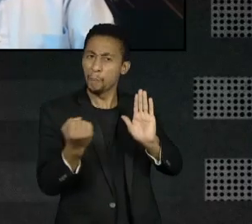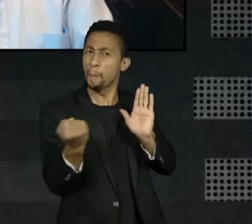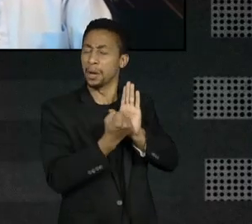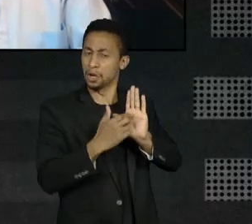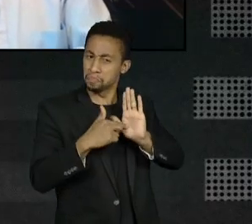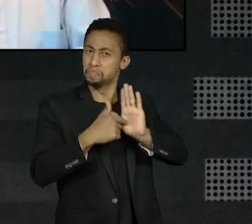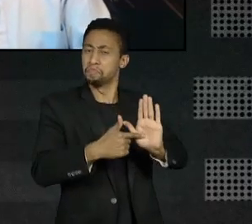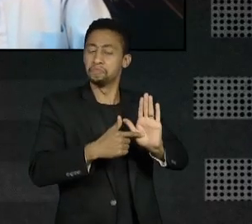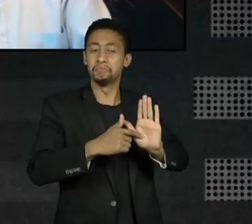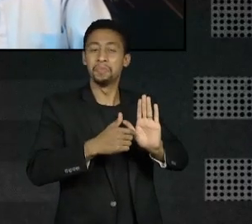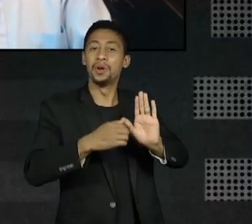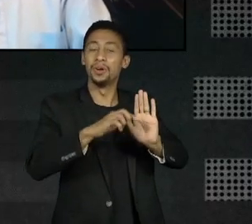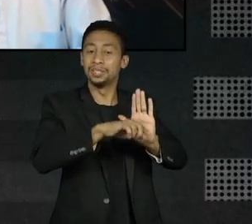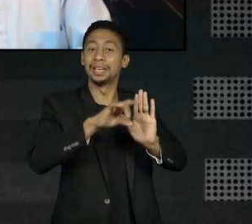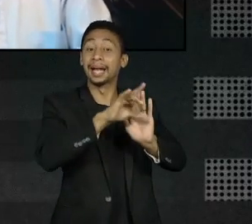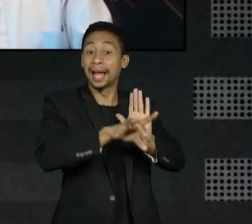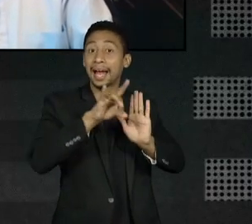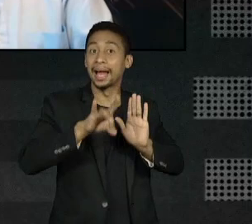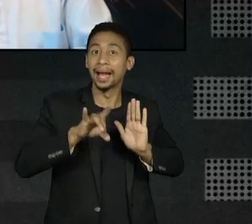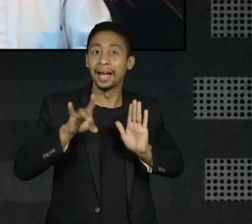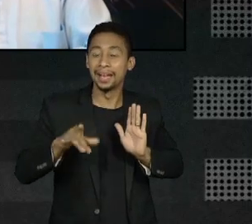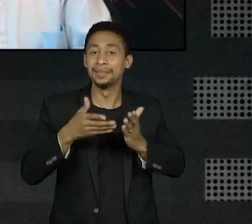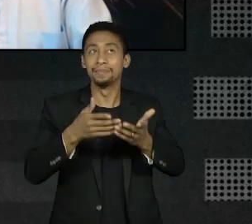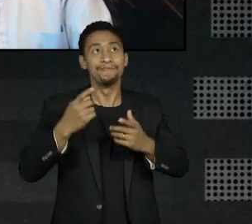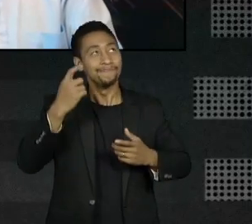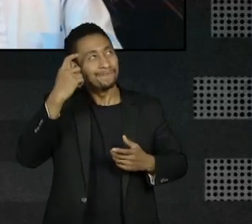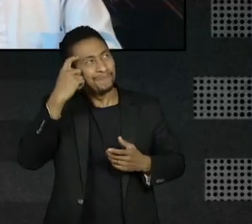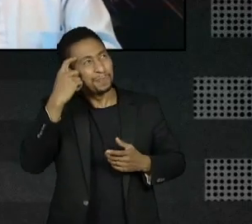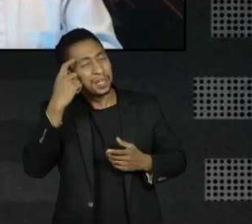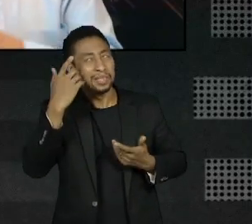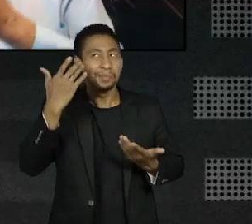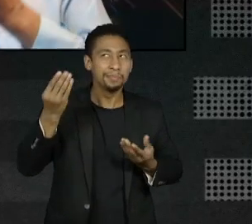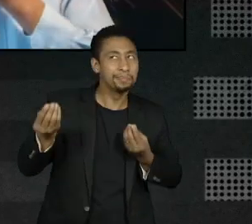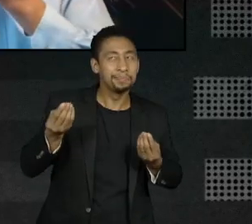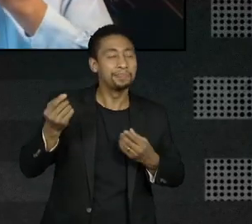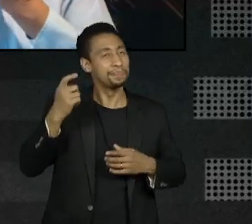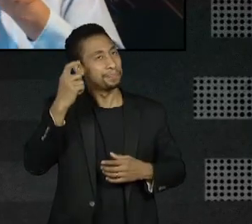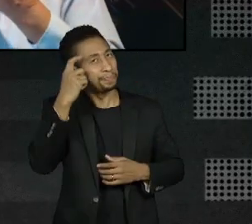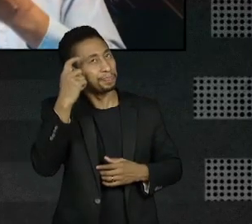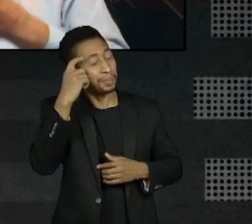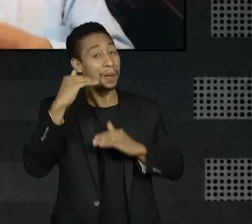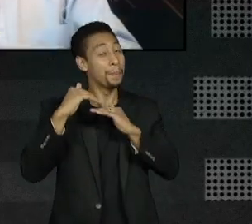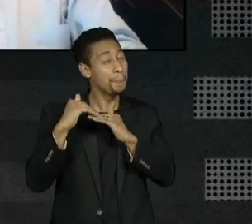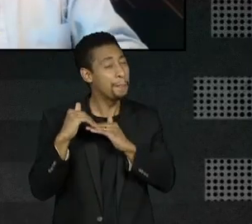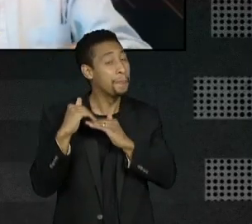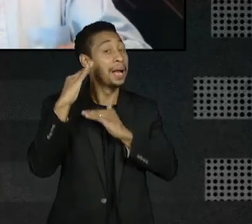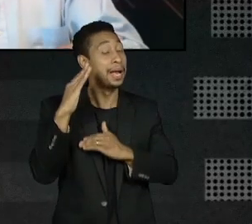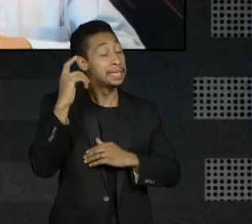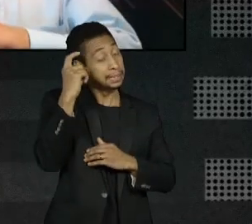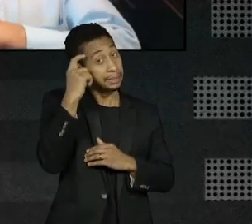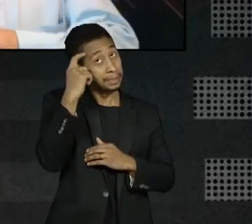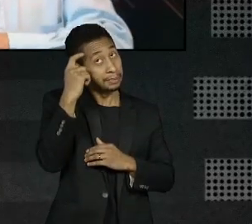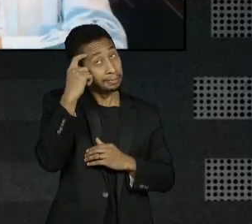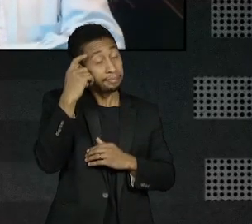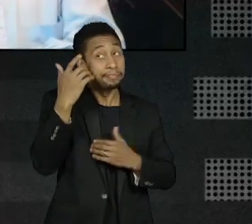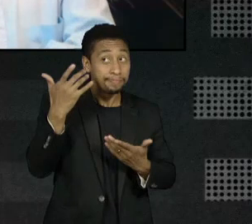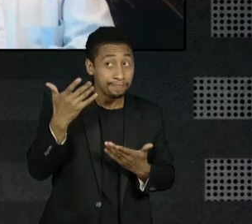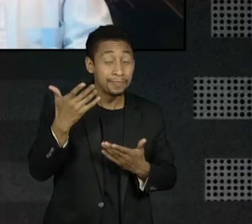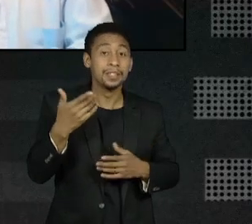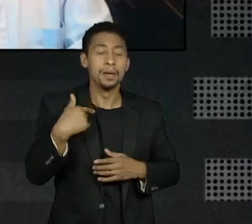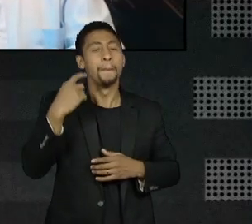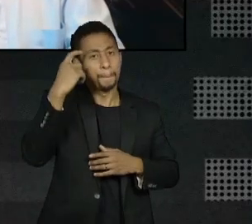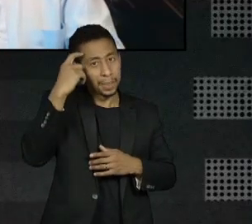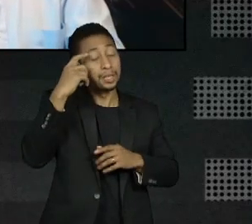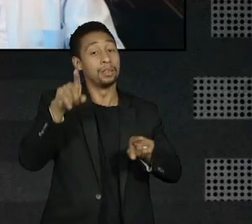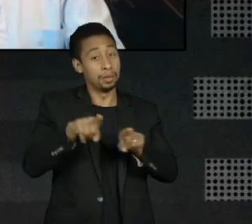para cada uma dessas reflexões. Vamos pensar um pouco, vamos pensar mais um pouco e vamos pensar também